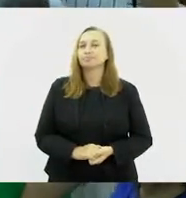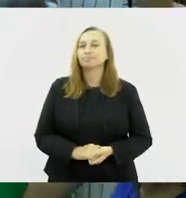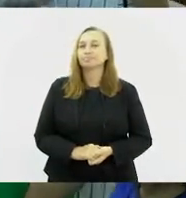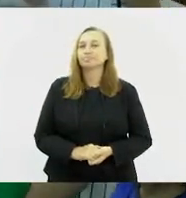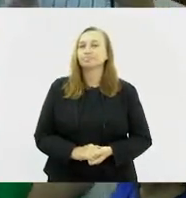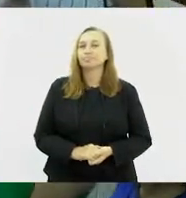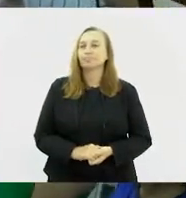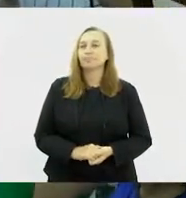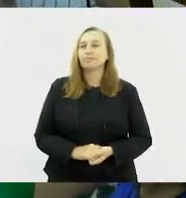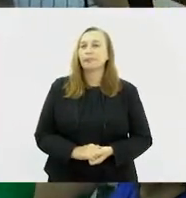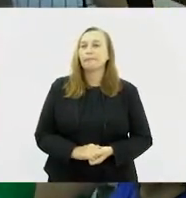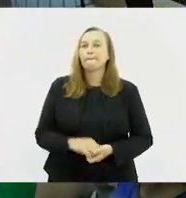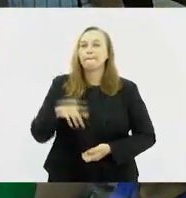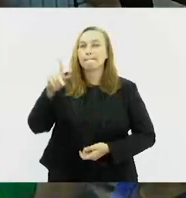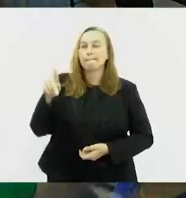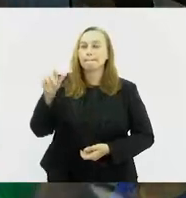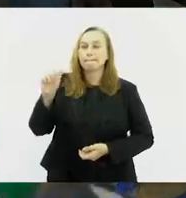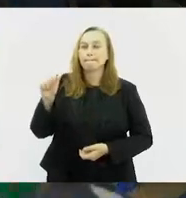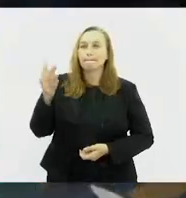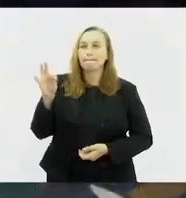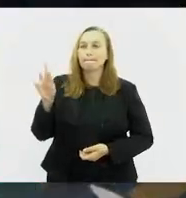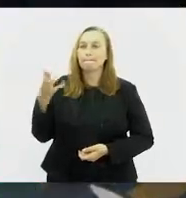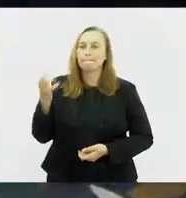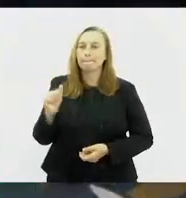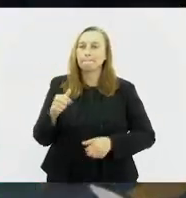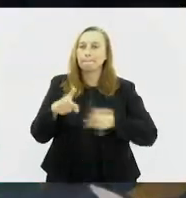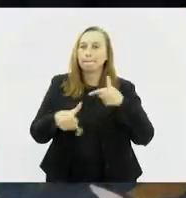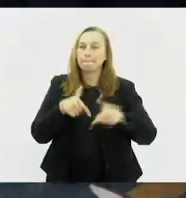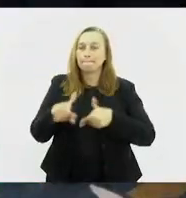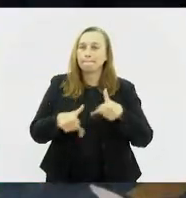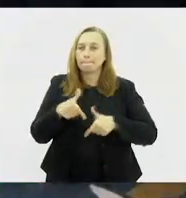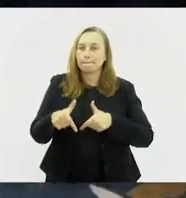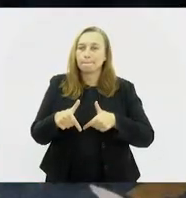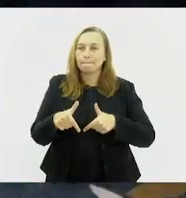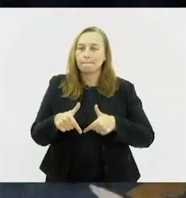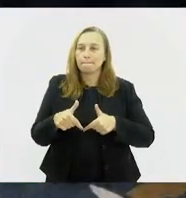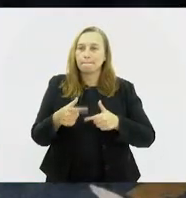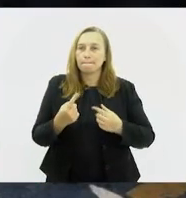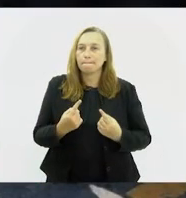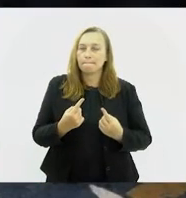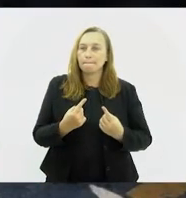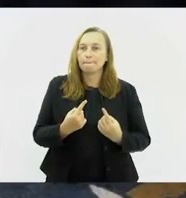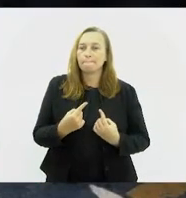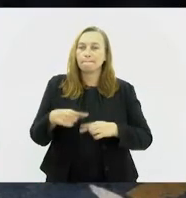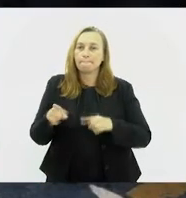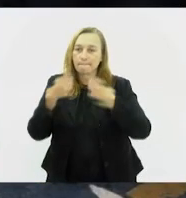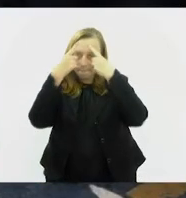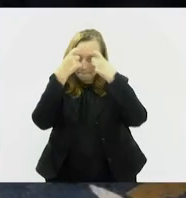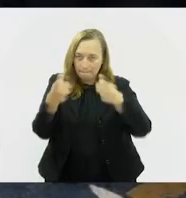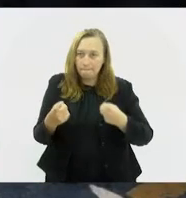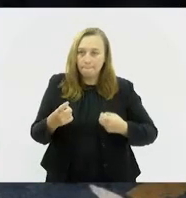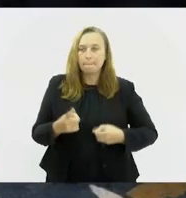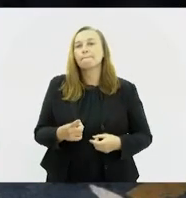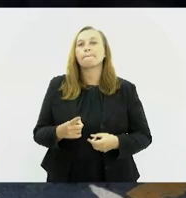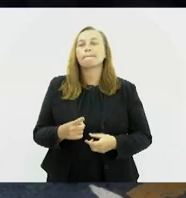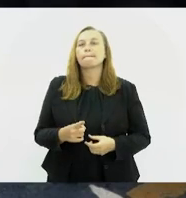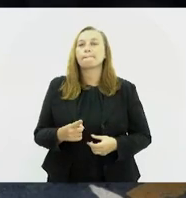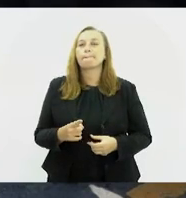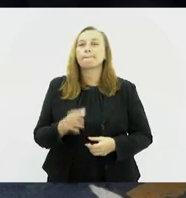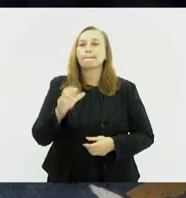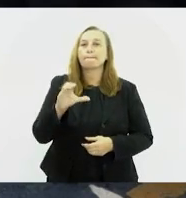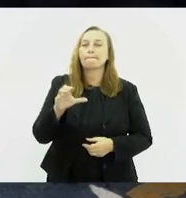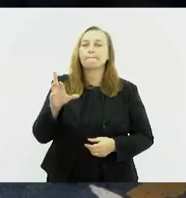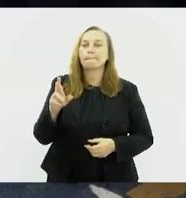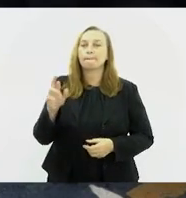A Patrulha do Idoso é um serviço que atua no combate através do NUAI, CREAS, CRAS,